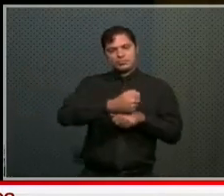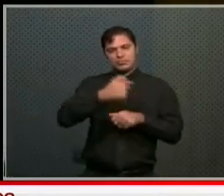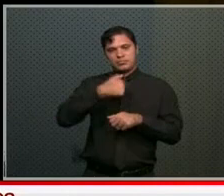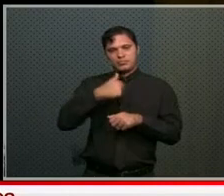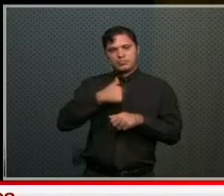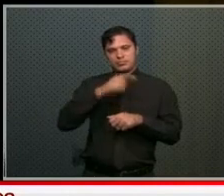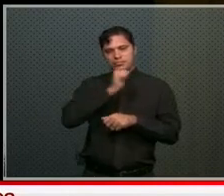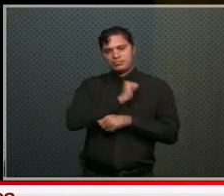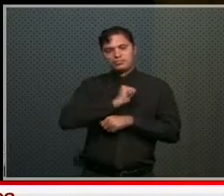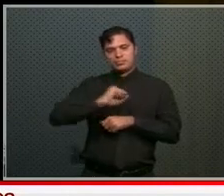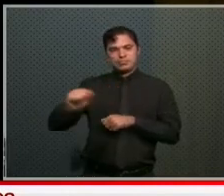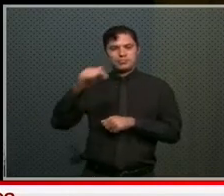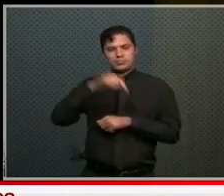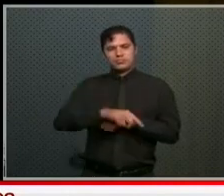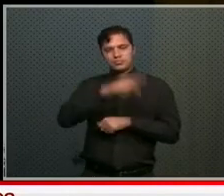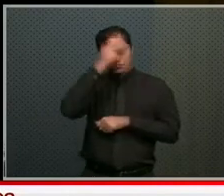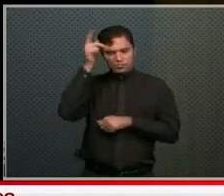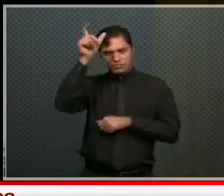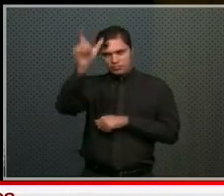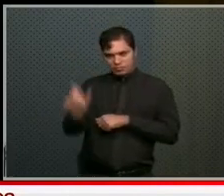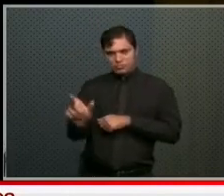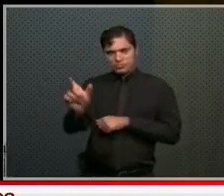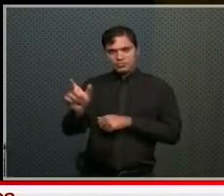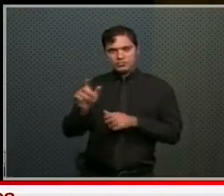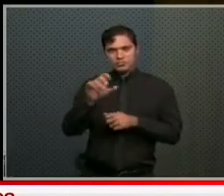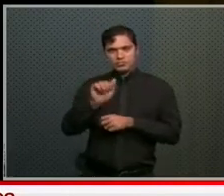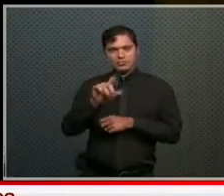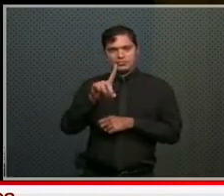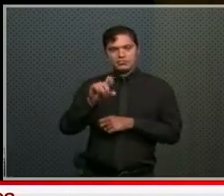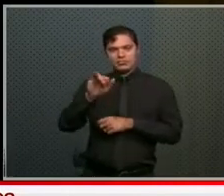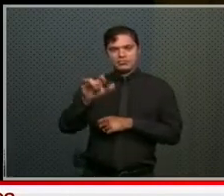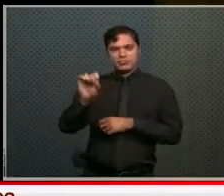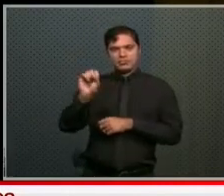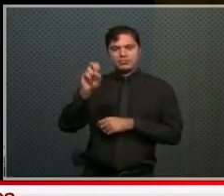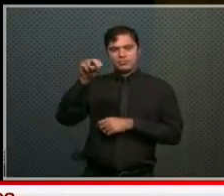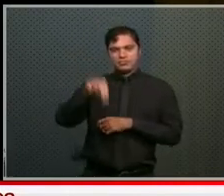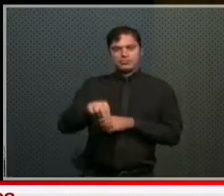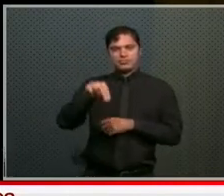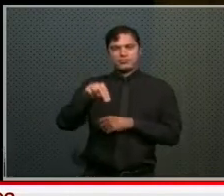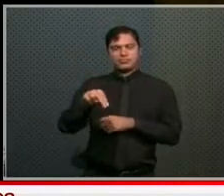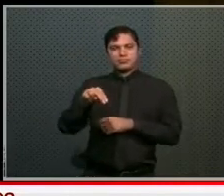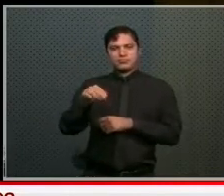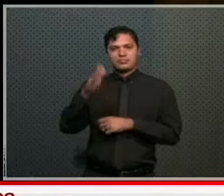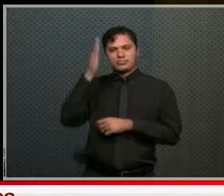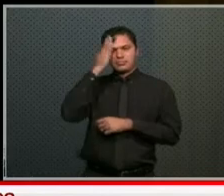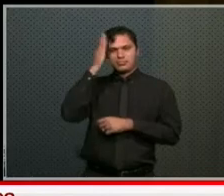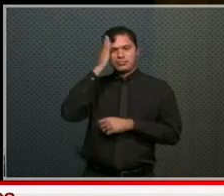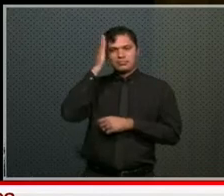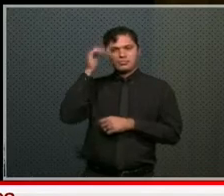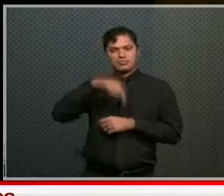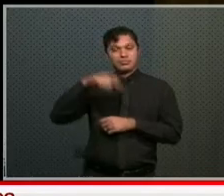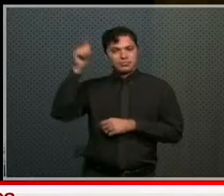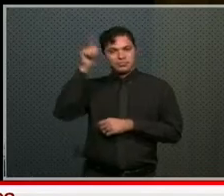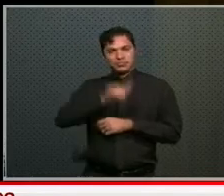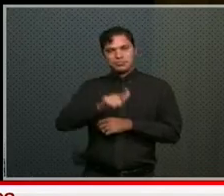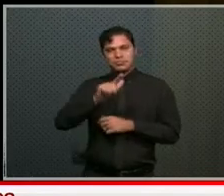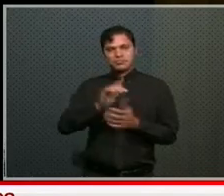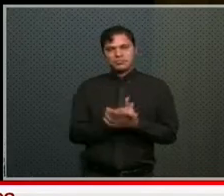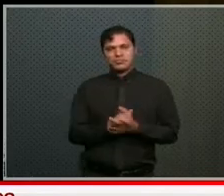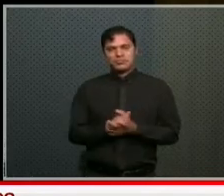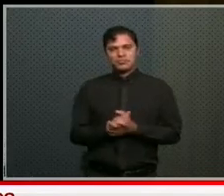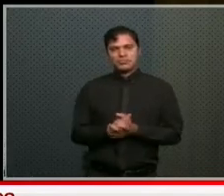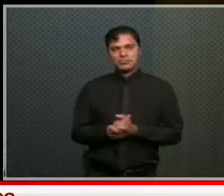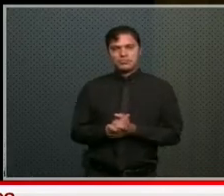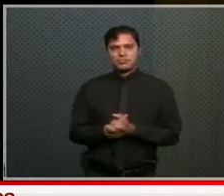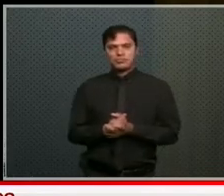eu saí em defesa daquele ali do Adilson entendeu E ele sabe como foi que houvesse isso